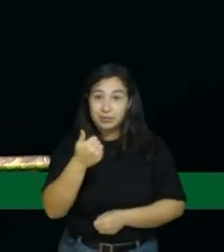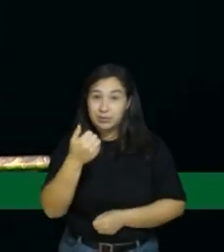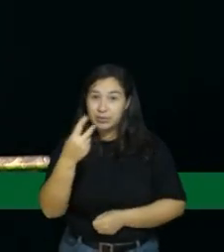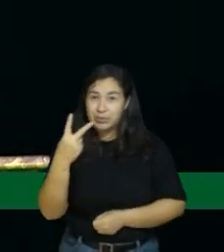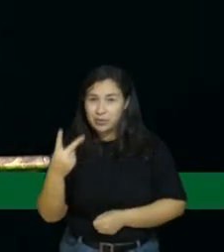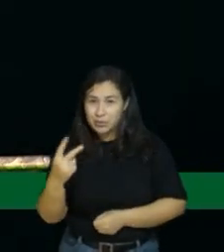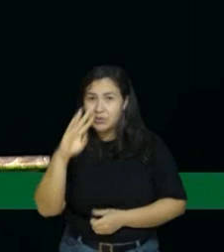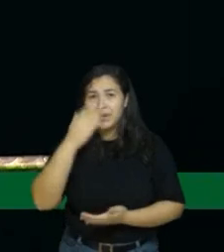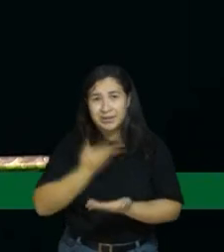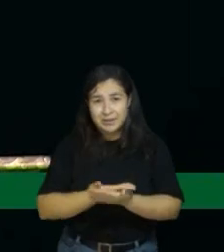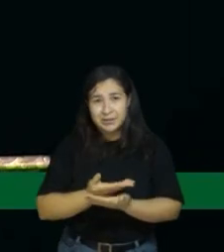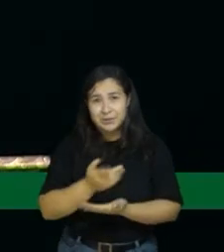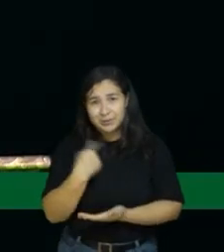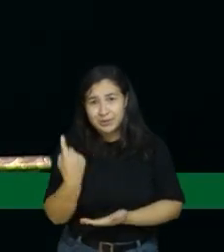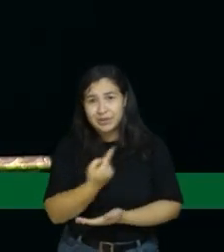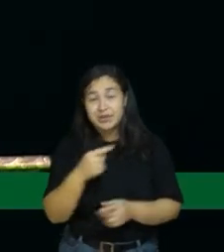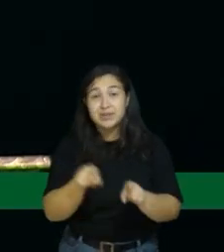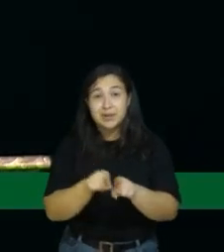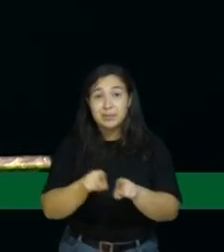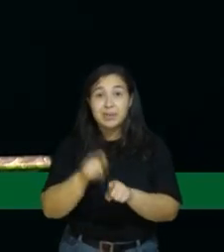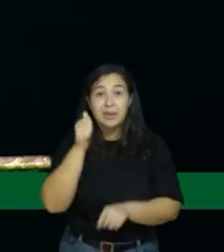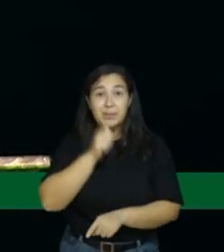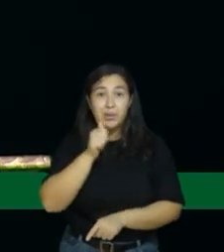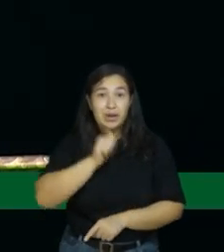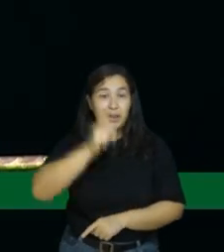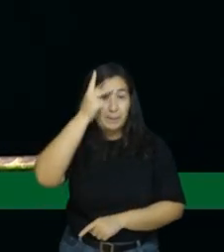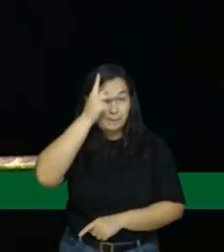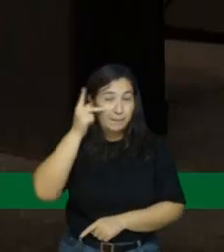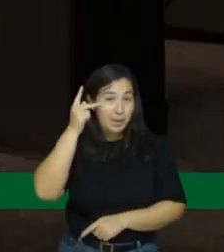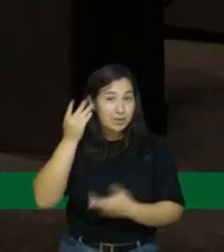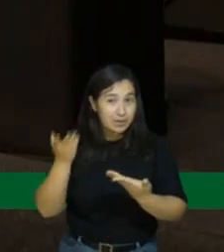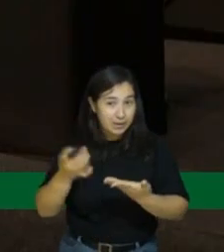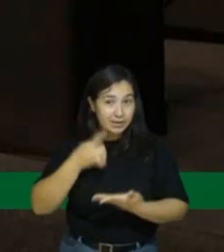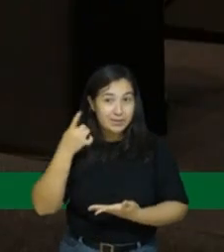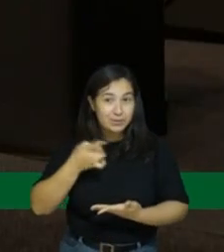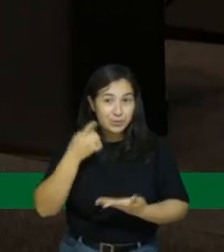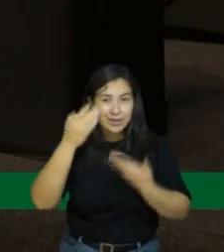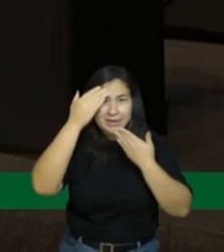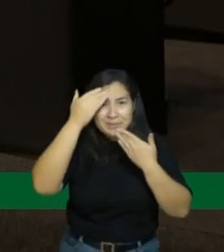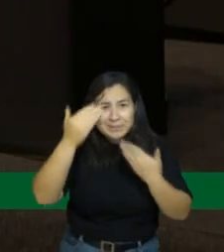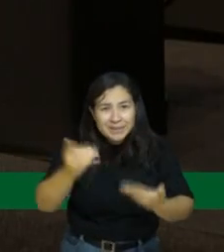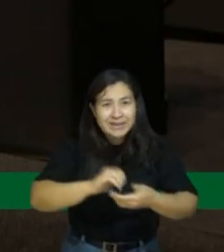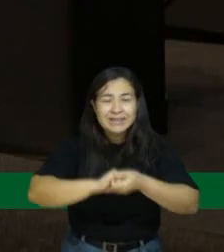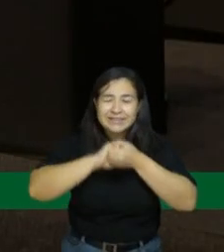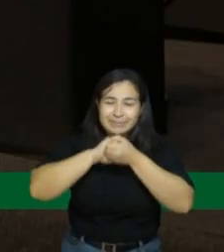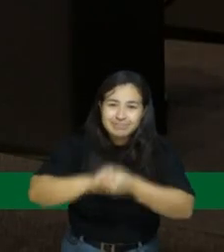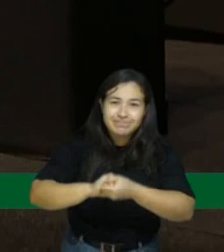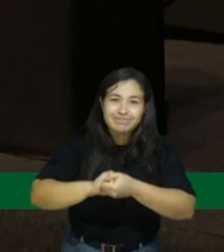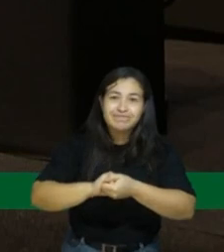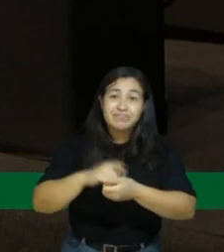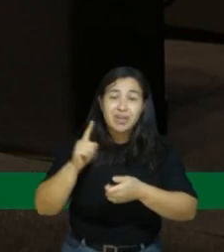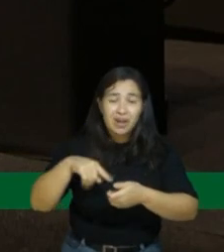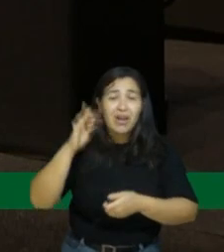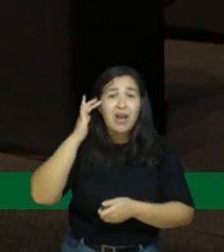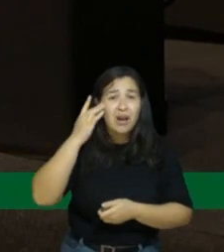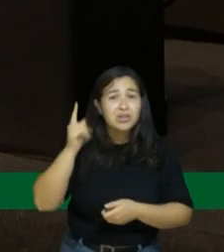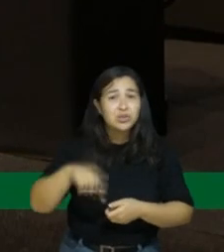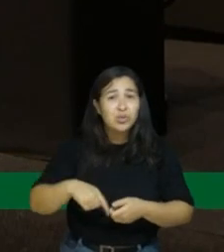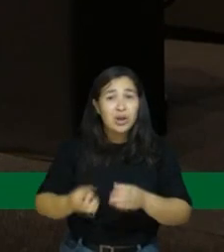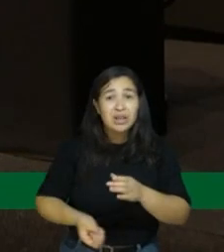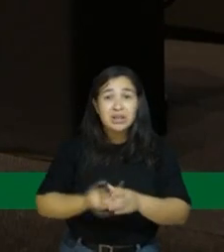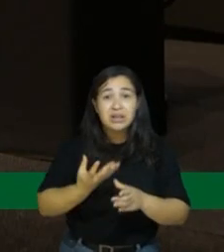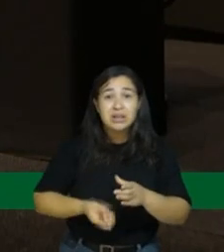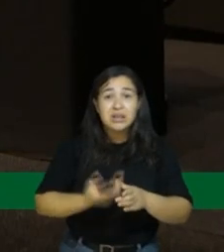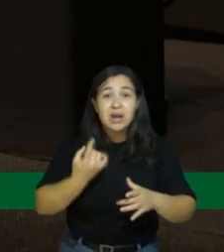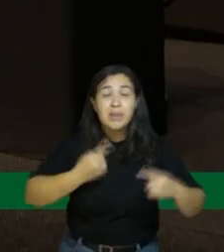acreditou na gente deputada Paulinha sempre de mão dada né Muito obrigada por tudo e eu acho que esse é o caminho criar a